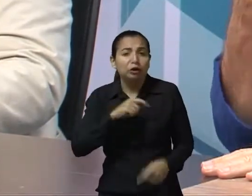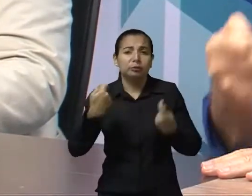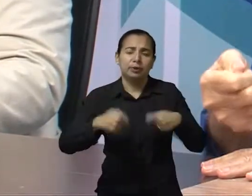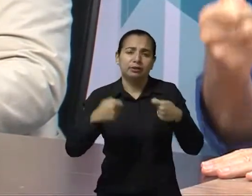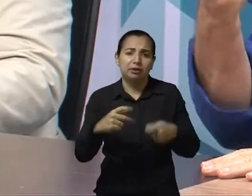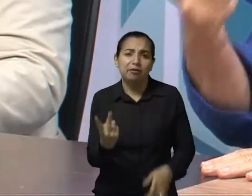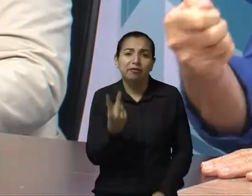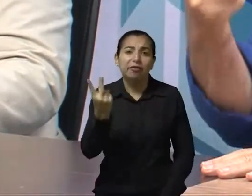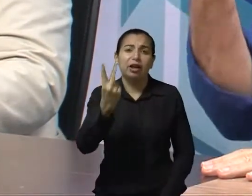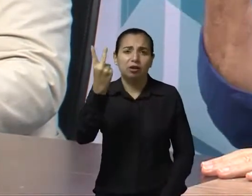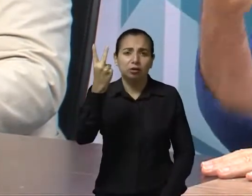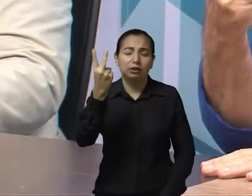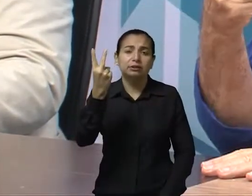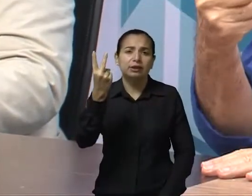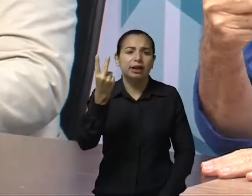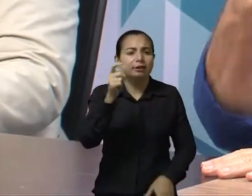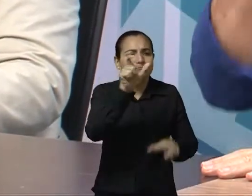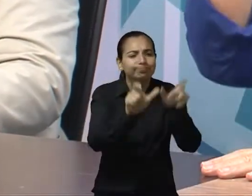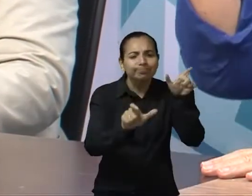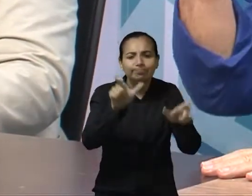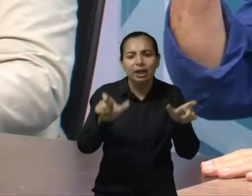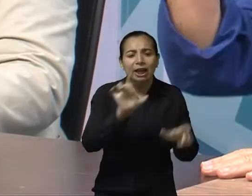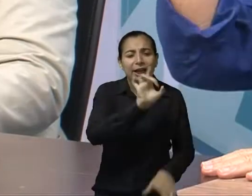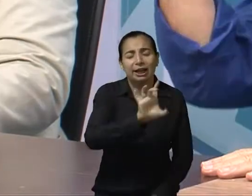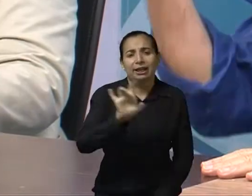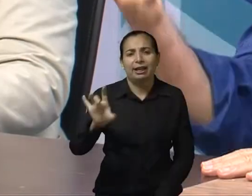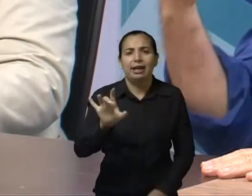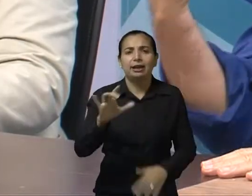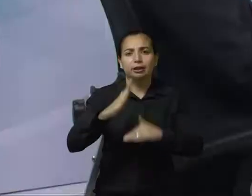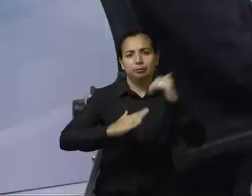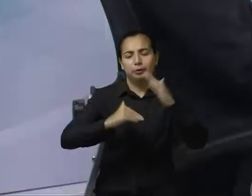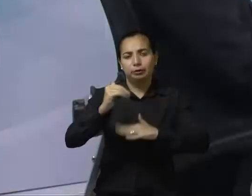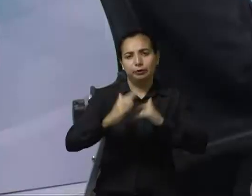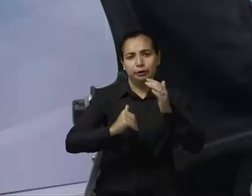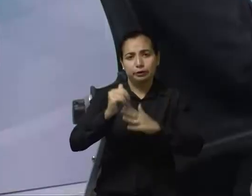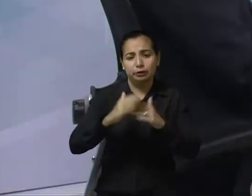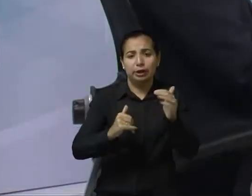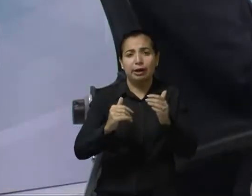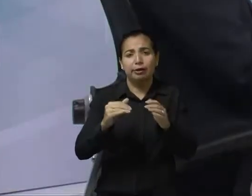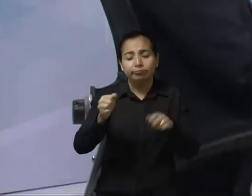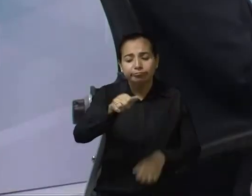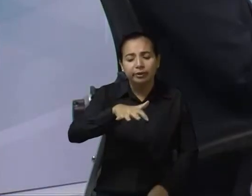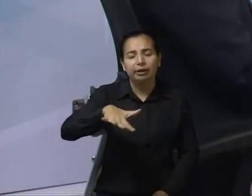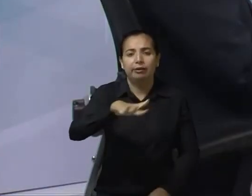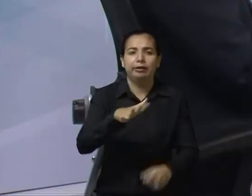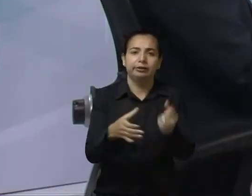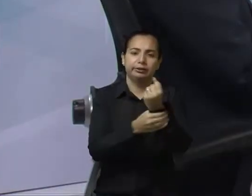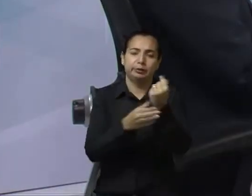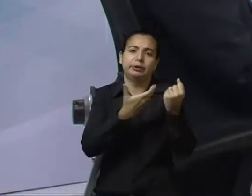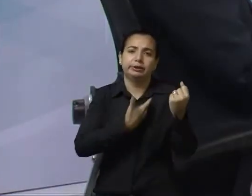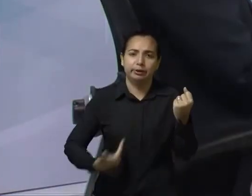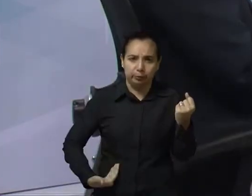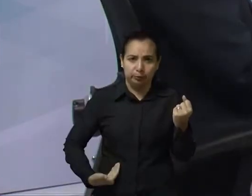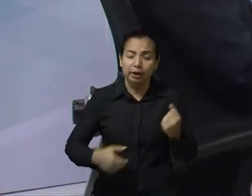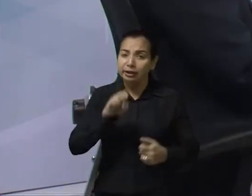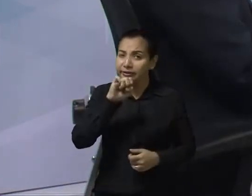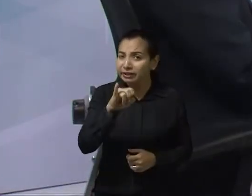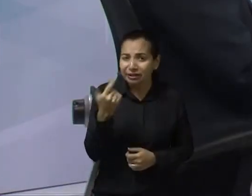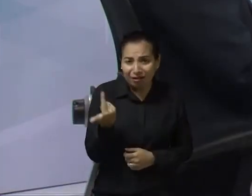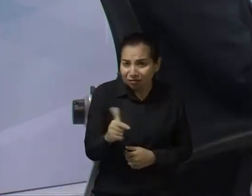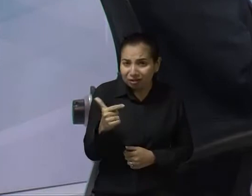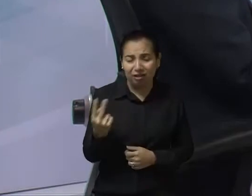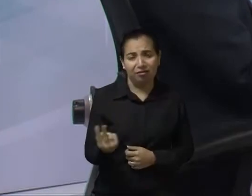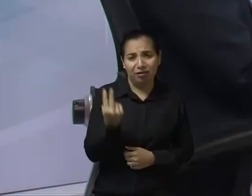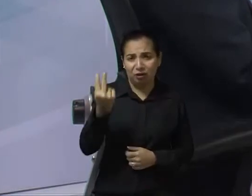o exercício do profissional, no geral, do profissional da área de segurança pública. Se a gente não tiver essa